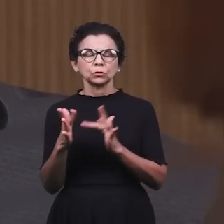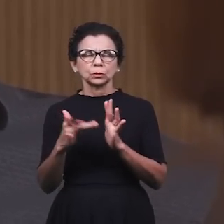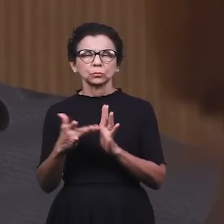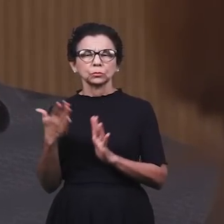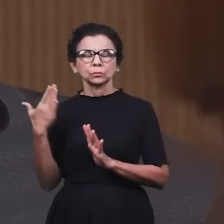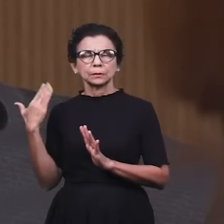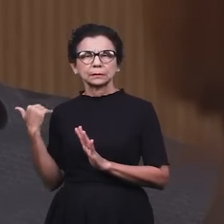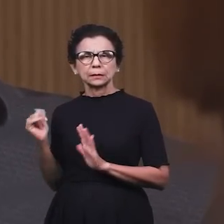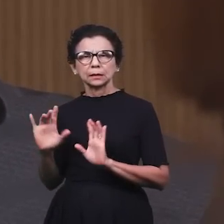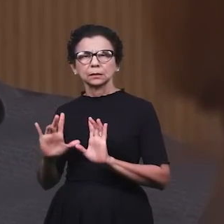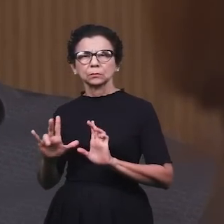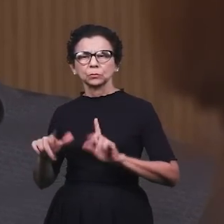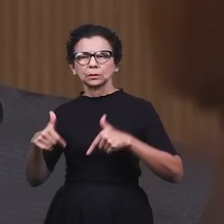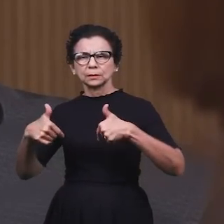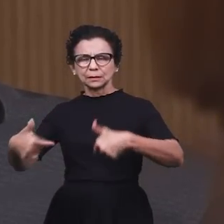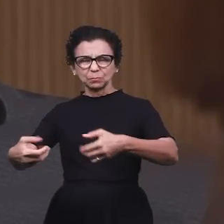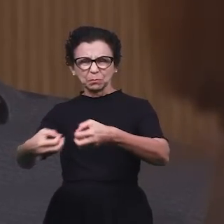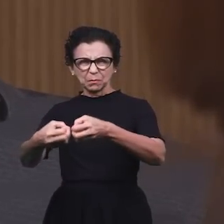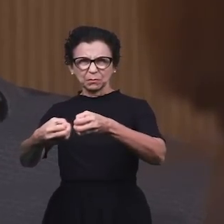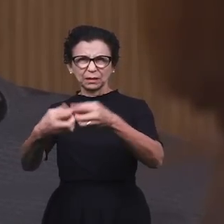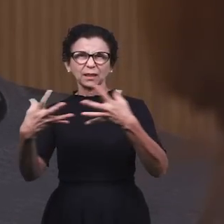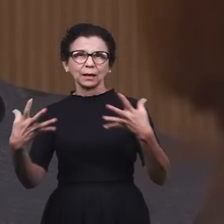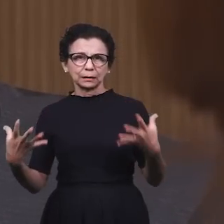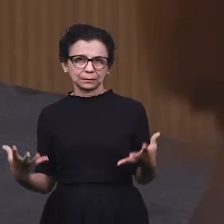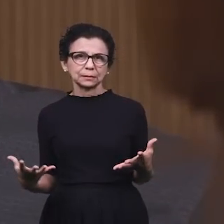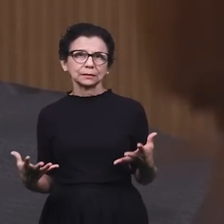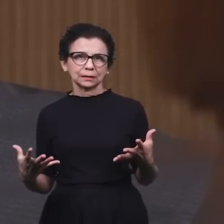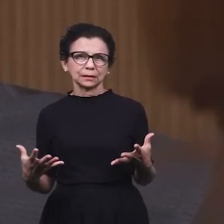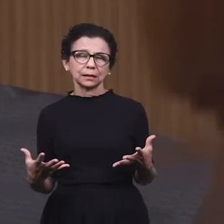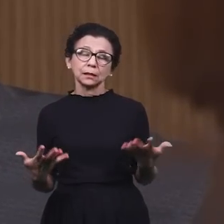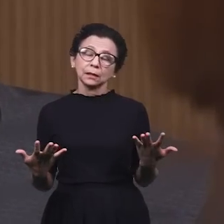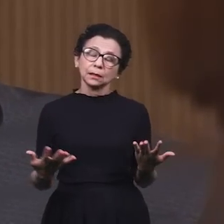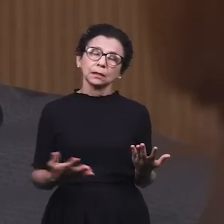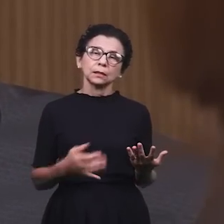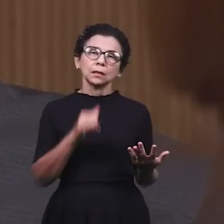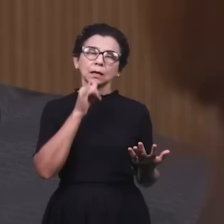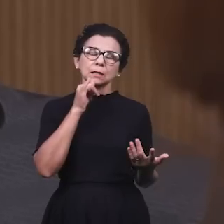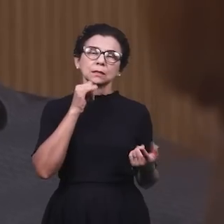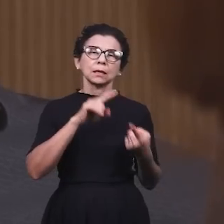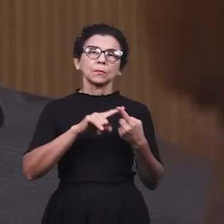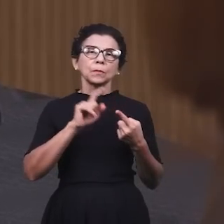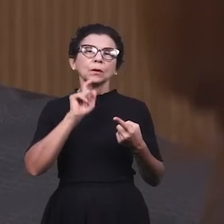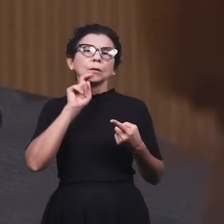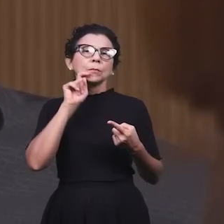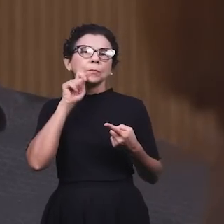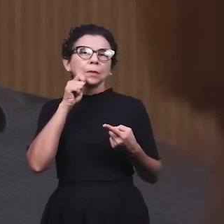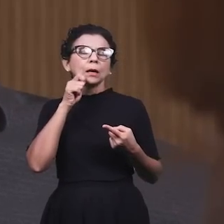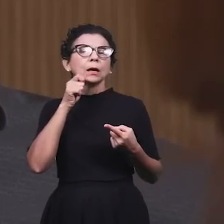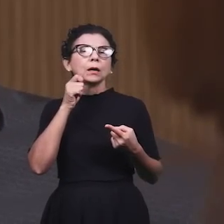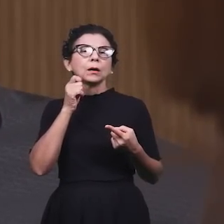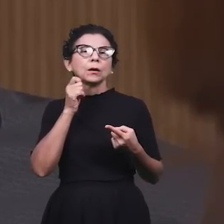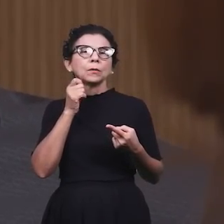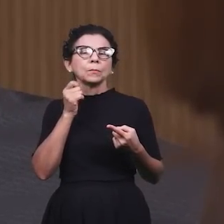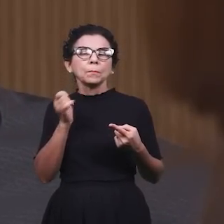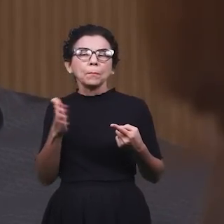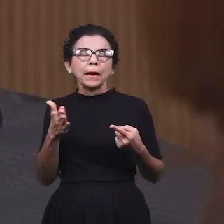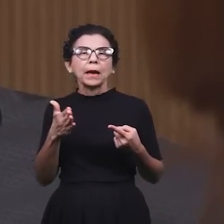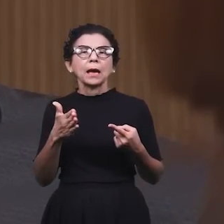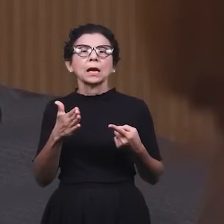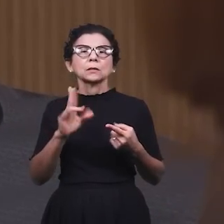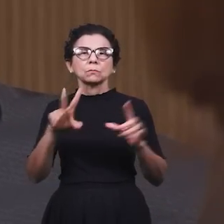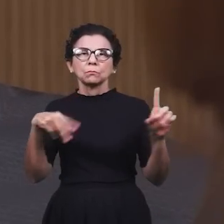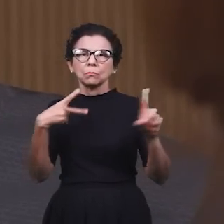muito no ministério do Senhor Jesus. Inclusive com a multiplicação dos pães, dos peixes, ressurreições, etc. Muitas